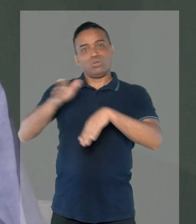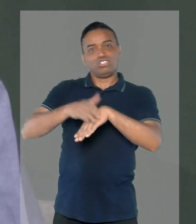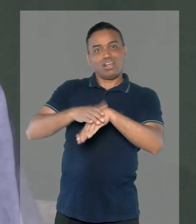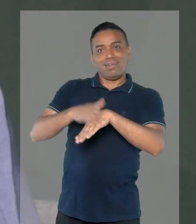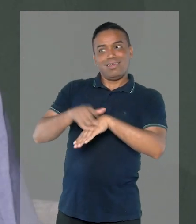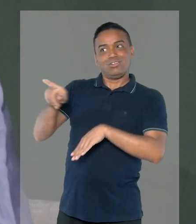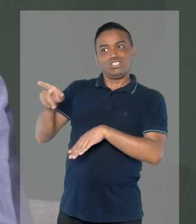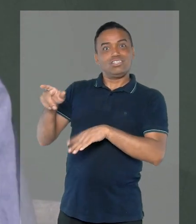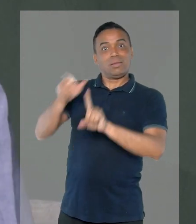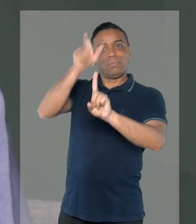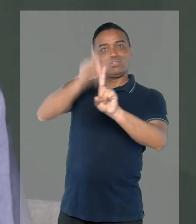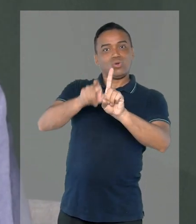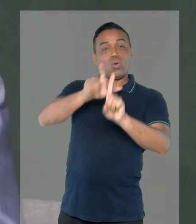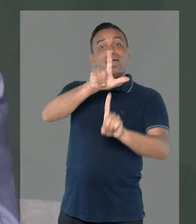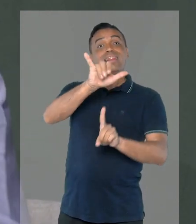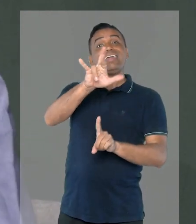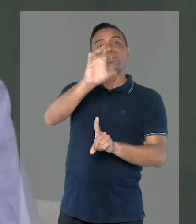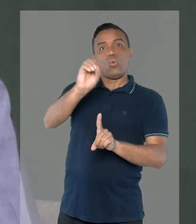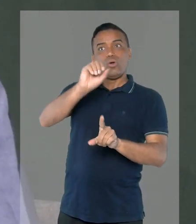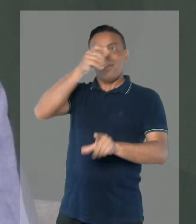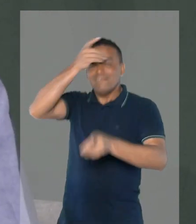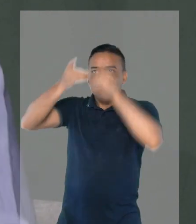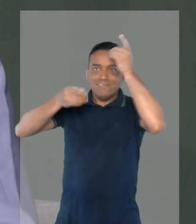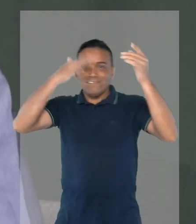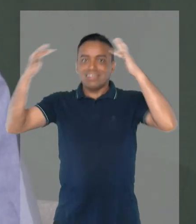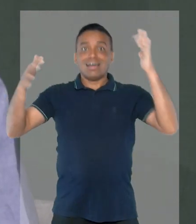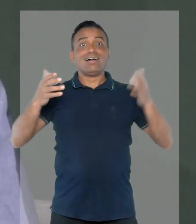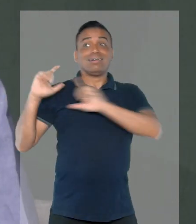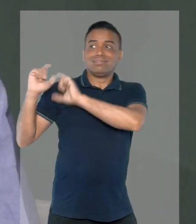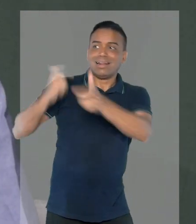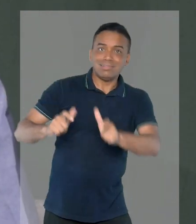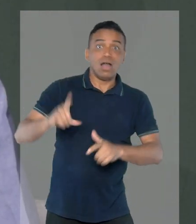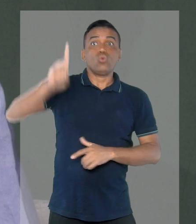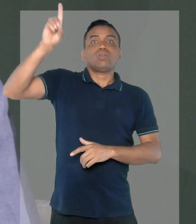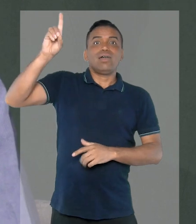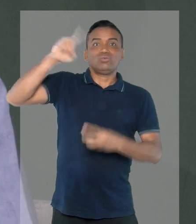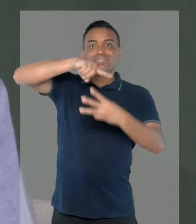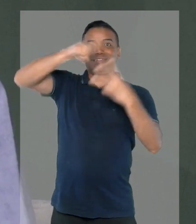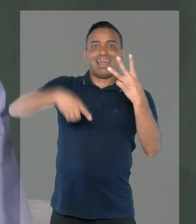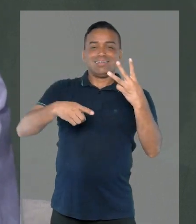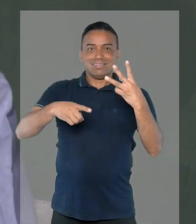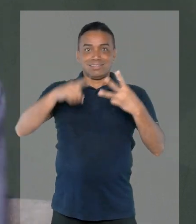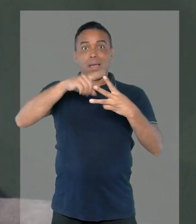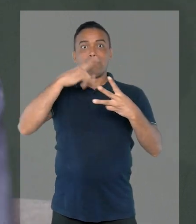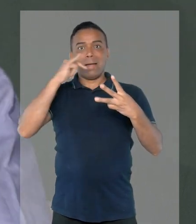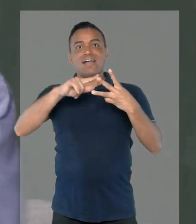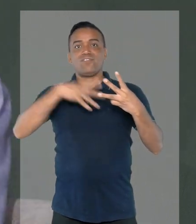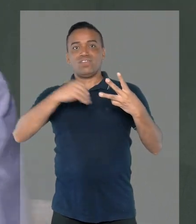Leminski recolocar o sujeito lírico dele, reinventar a tradição do Deus Trino. Assim. Então